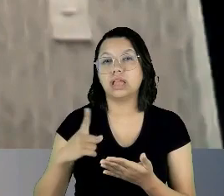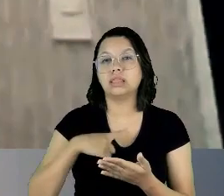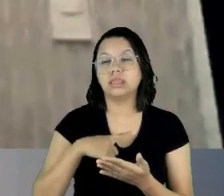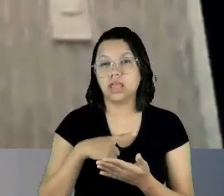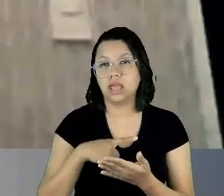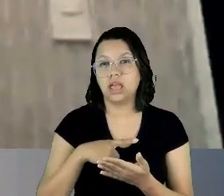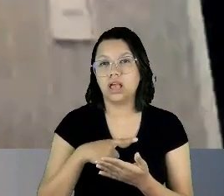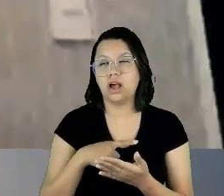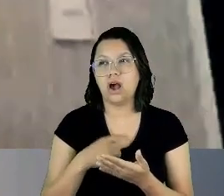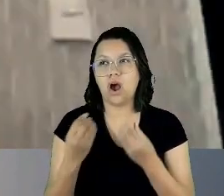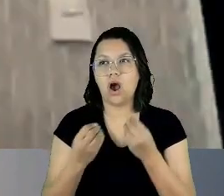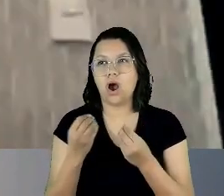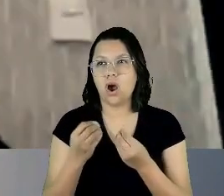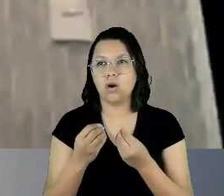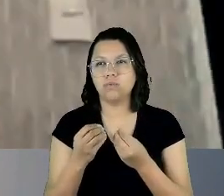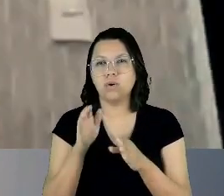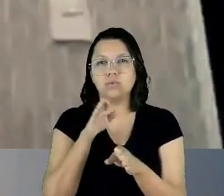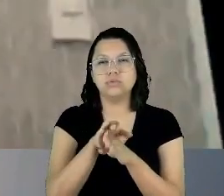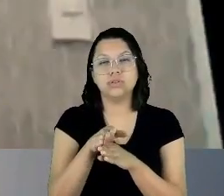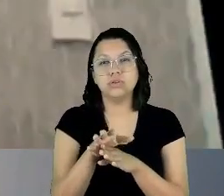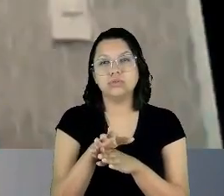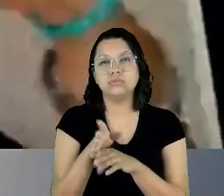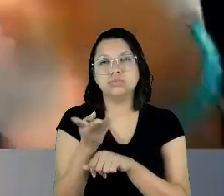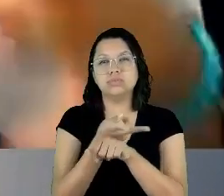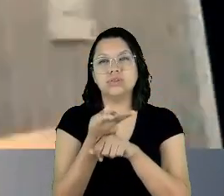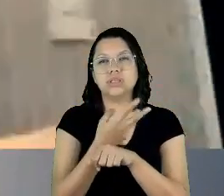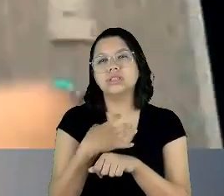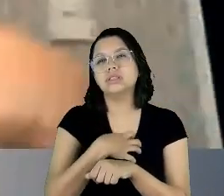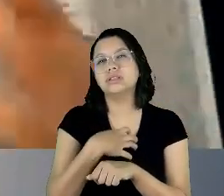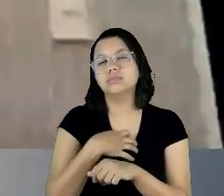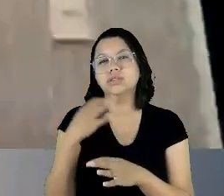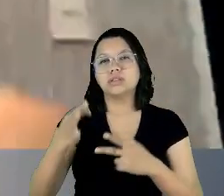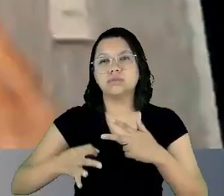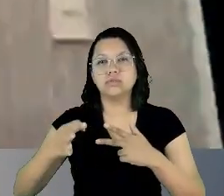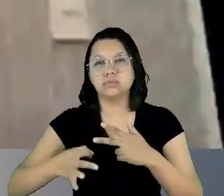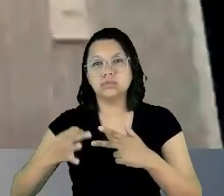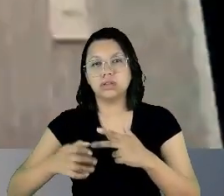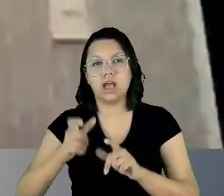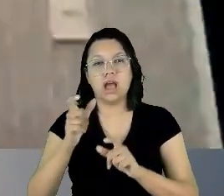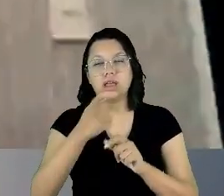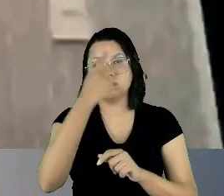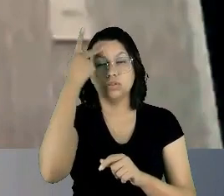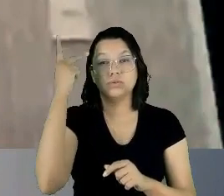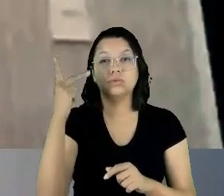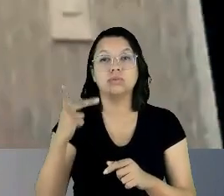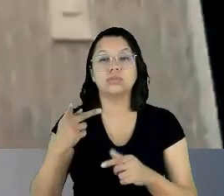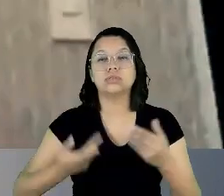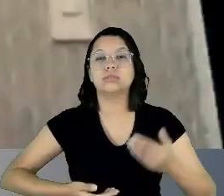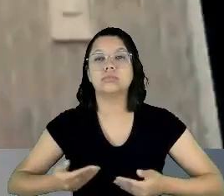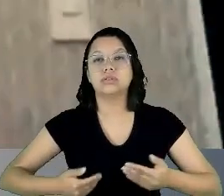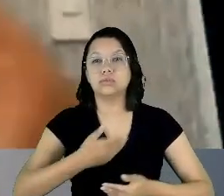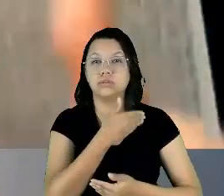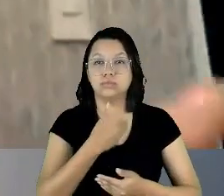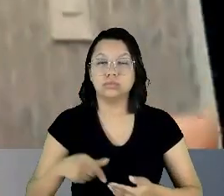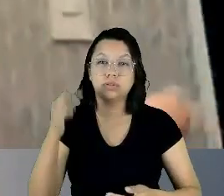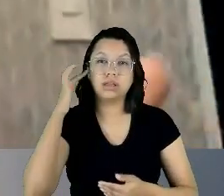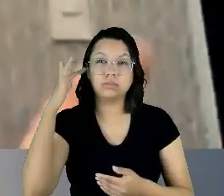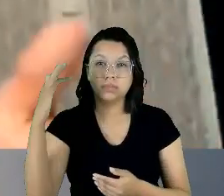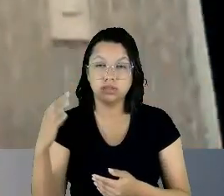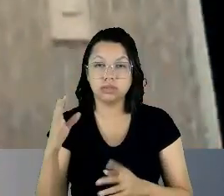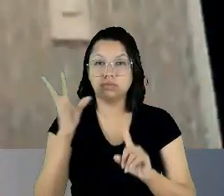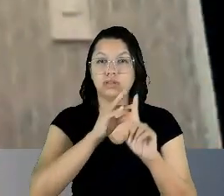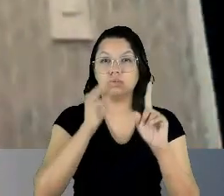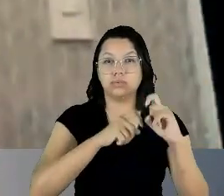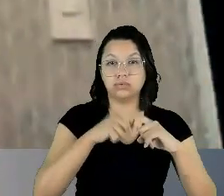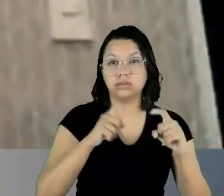como um norte a gente buscar sensibilizar o judiciário, os agentes públicos, principalmente pensando na